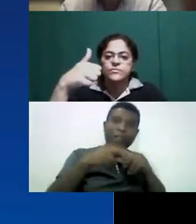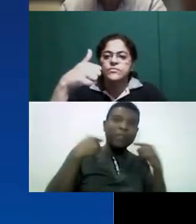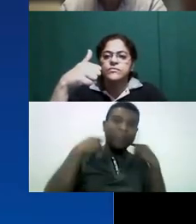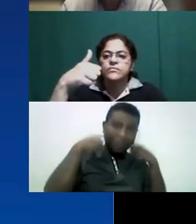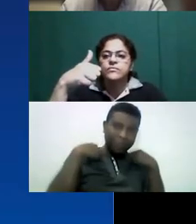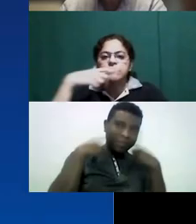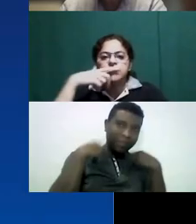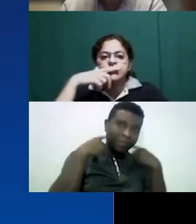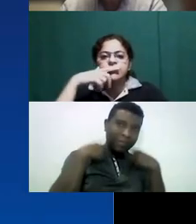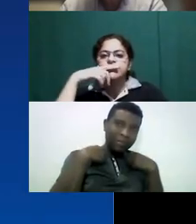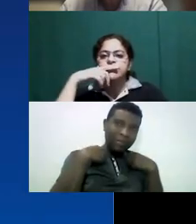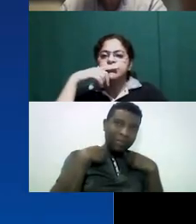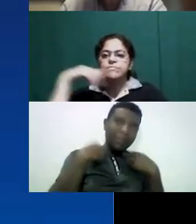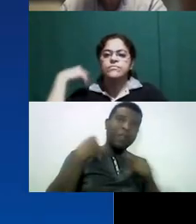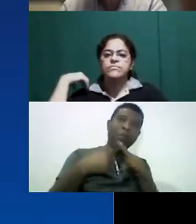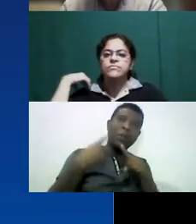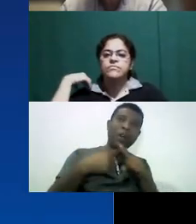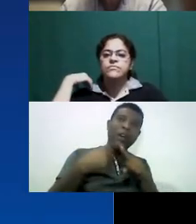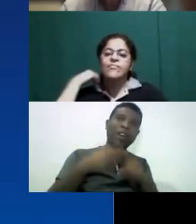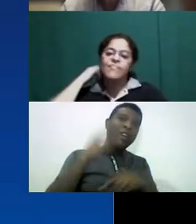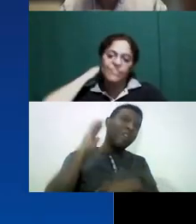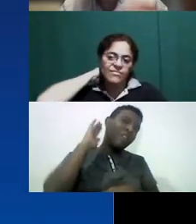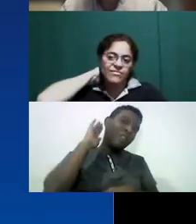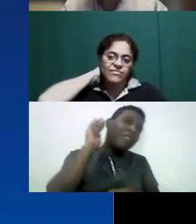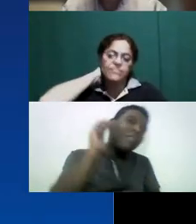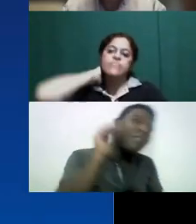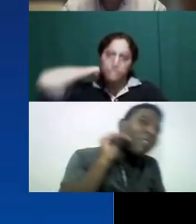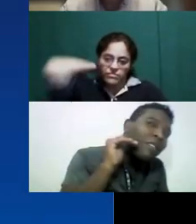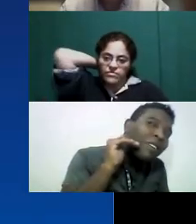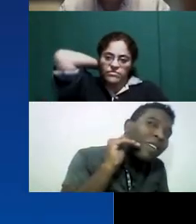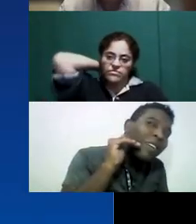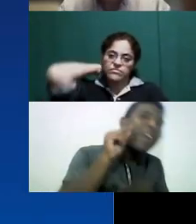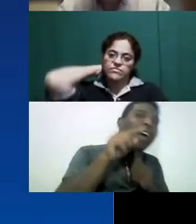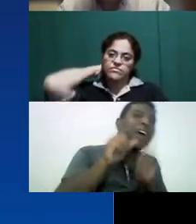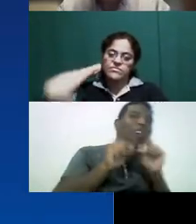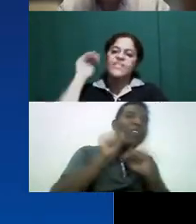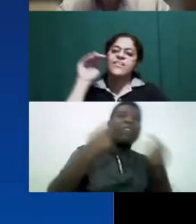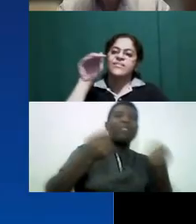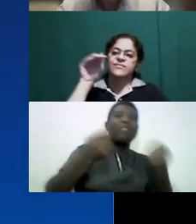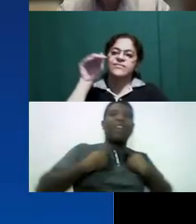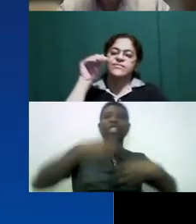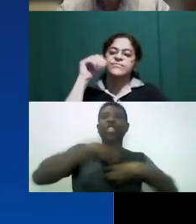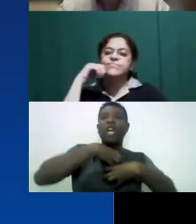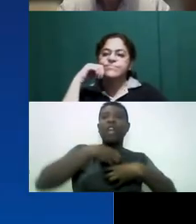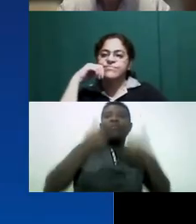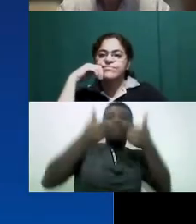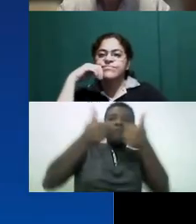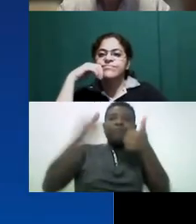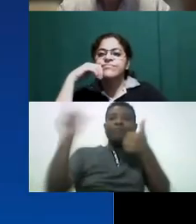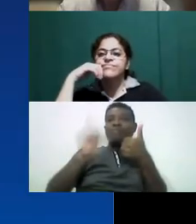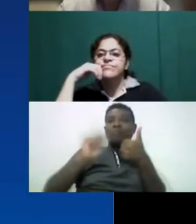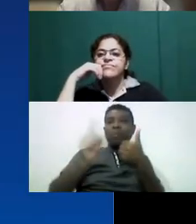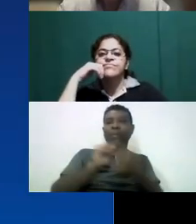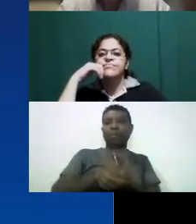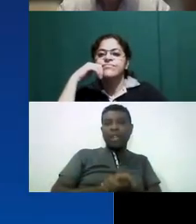puxa a torácica para frente, fazendo então com que o pescoço vá ficar na posição desfavorável. Então, peitoral menor encurtado, uma fraqueza